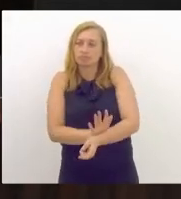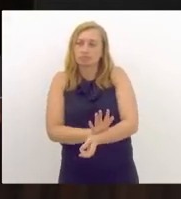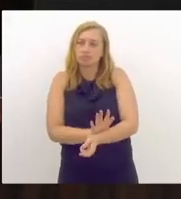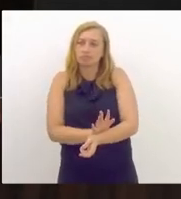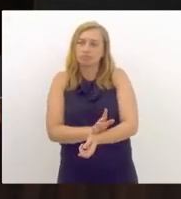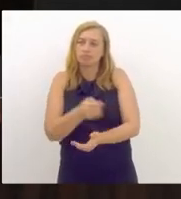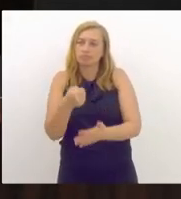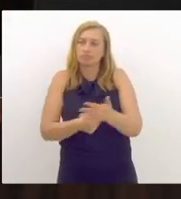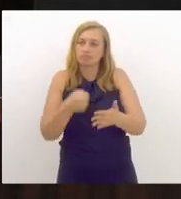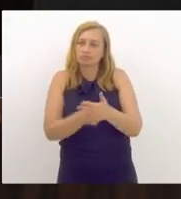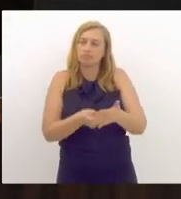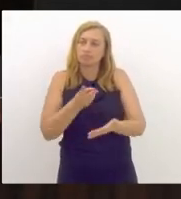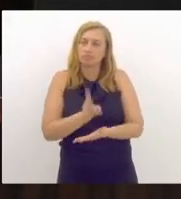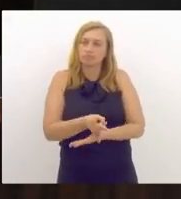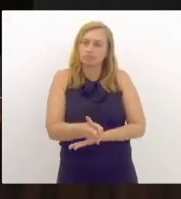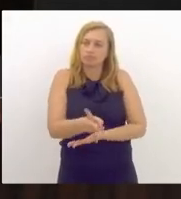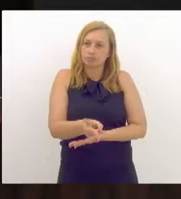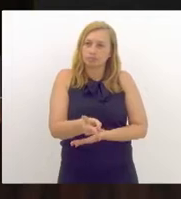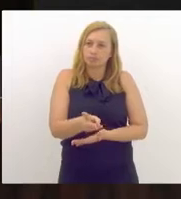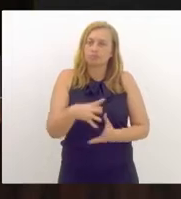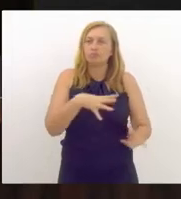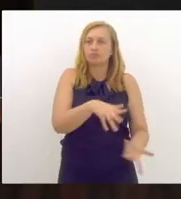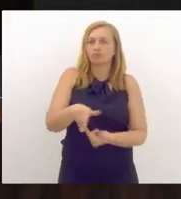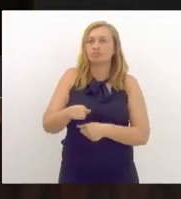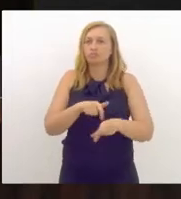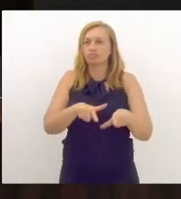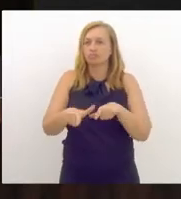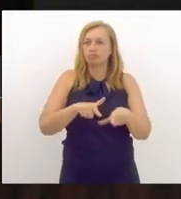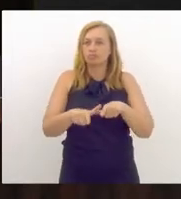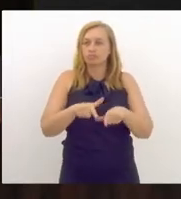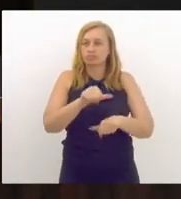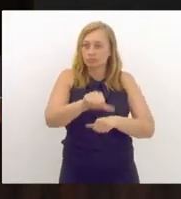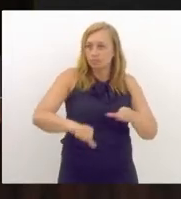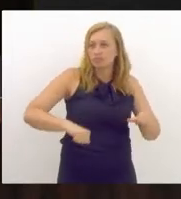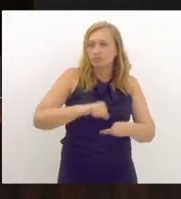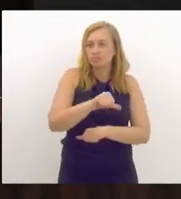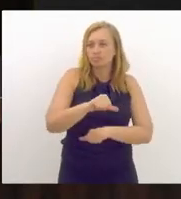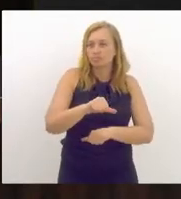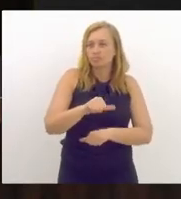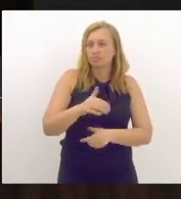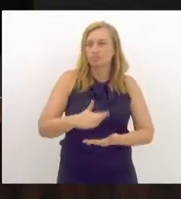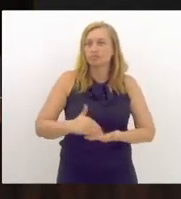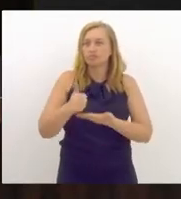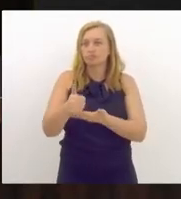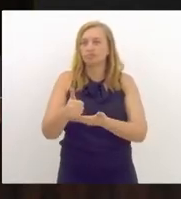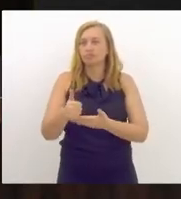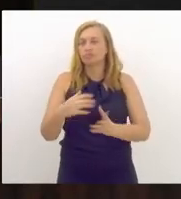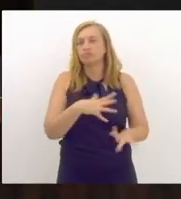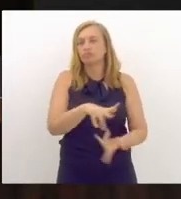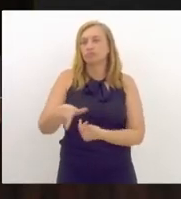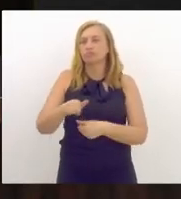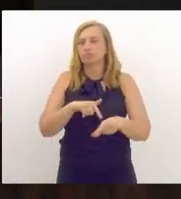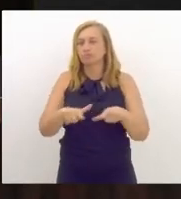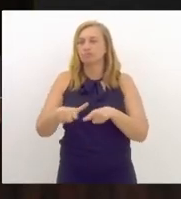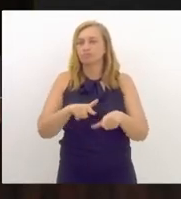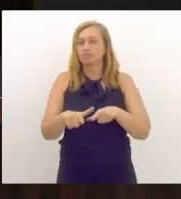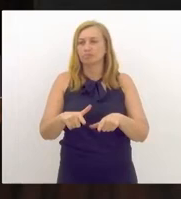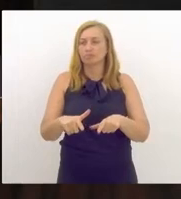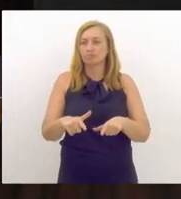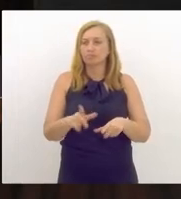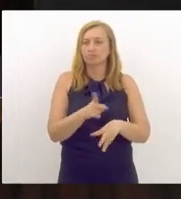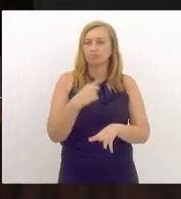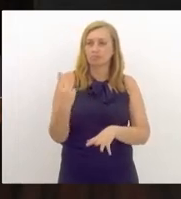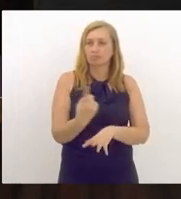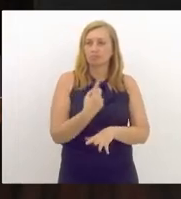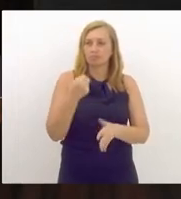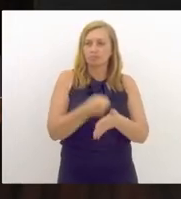constante que atravessa o mundo do trabalho a transformação e a dignidade no mundo do trabalho precisa ser para nós